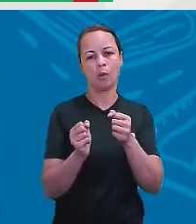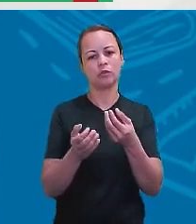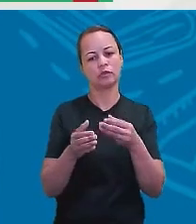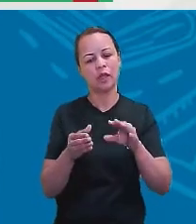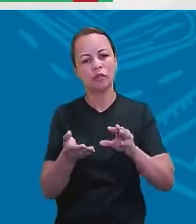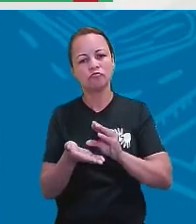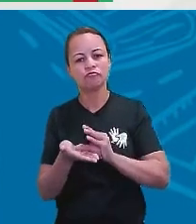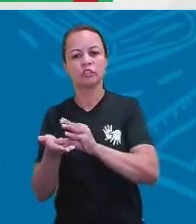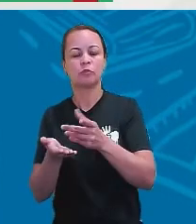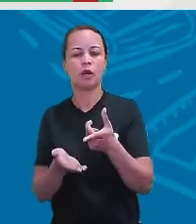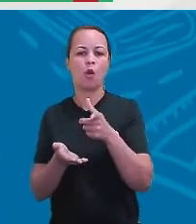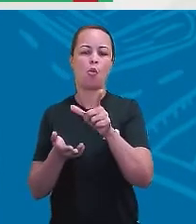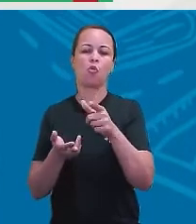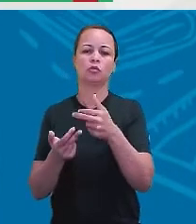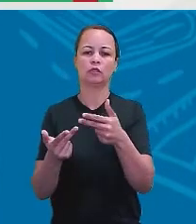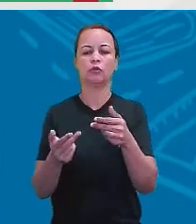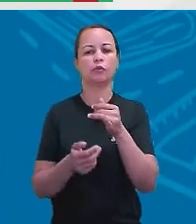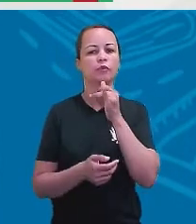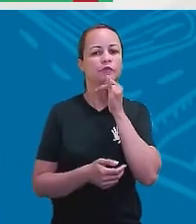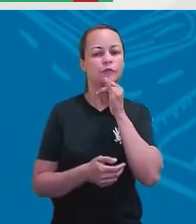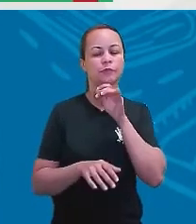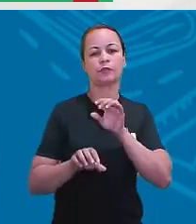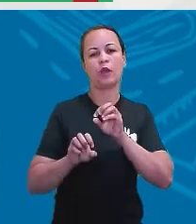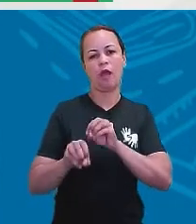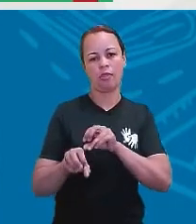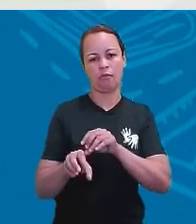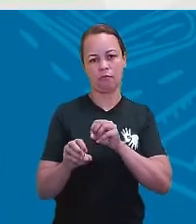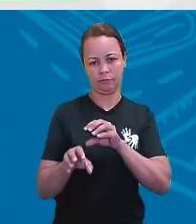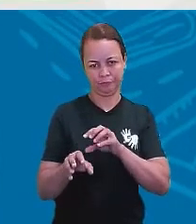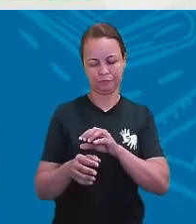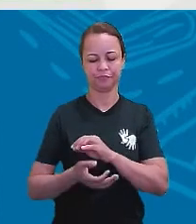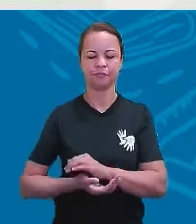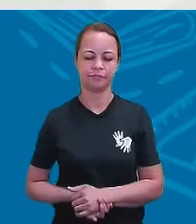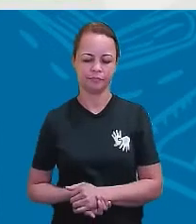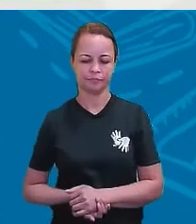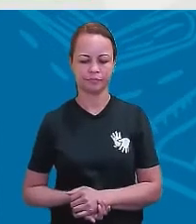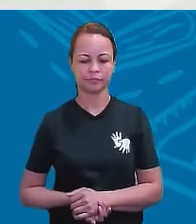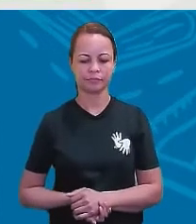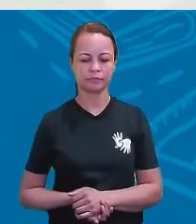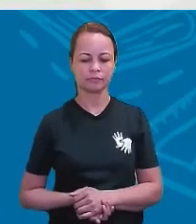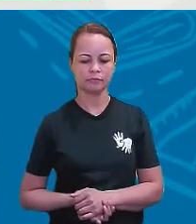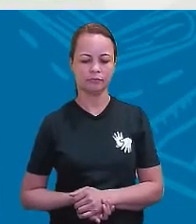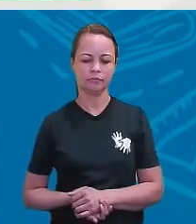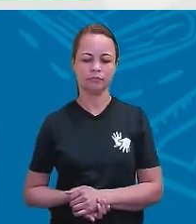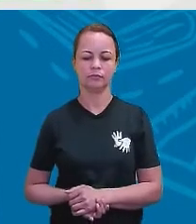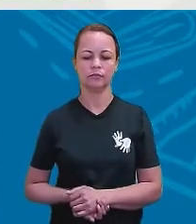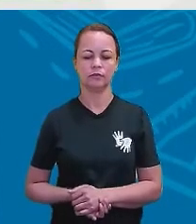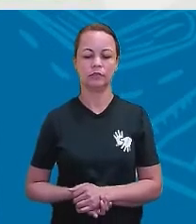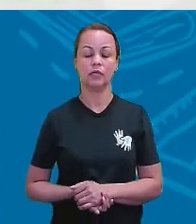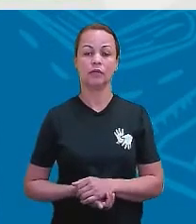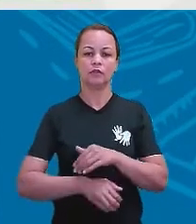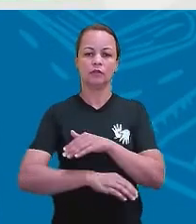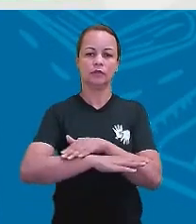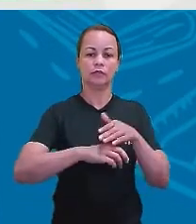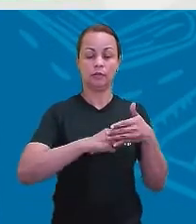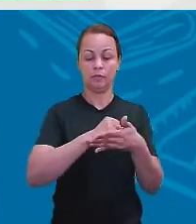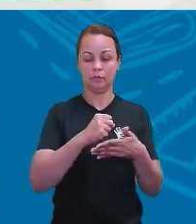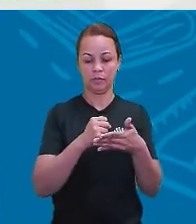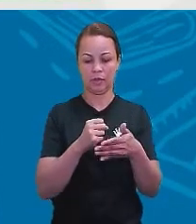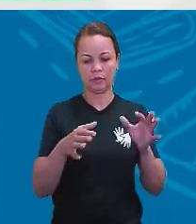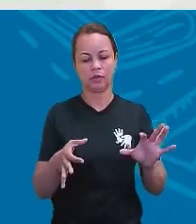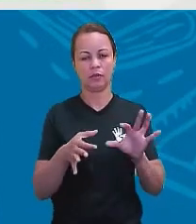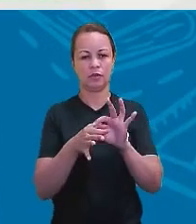nossa sociedade, como por exemplo a educação, tá certo? Então, saneamento básico, ele está